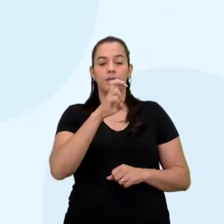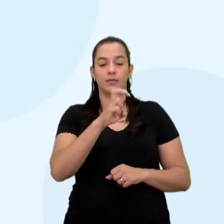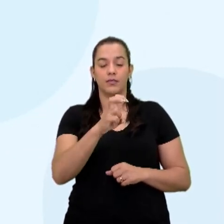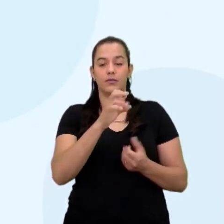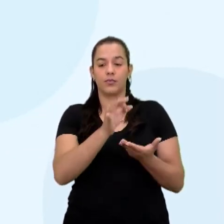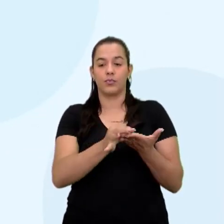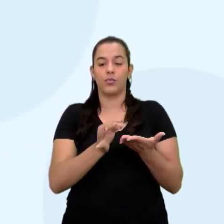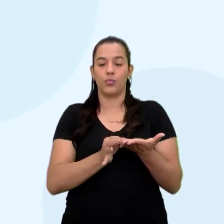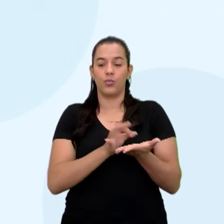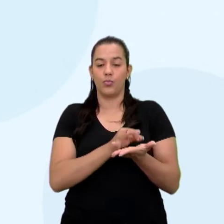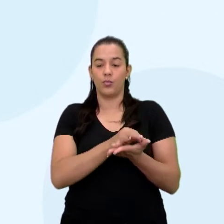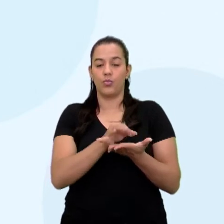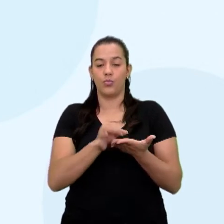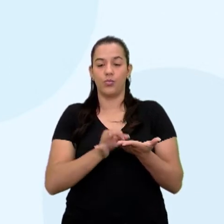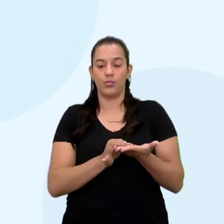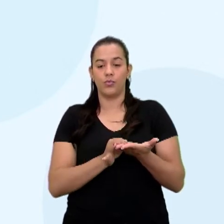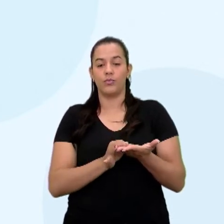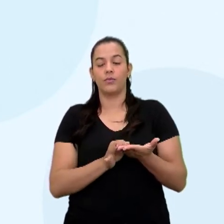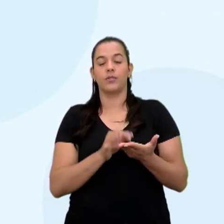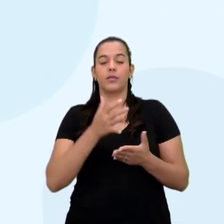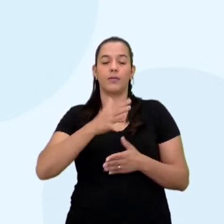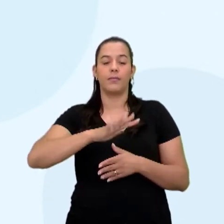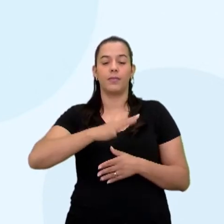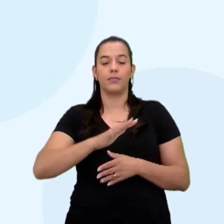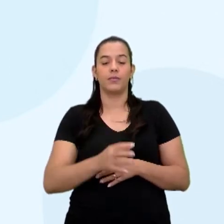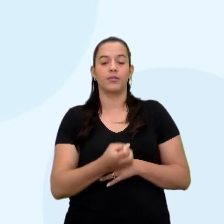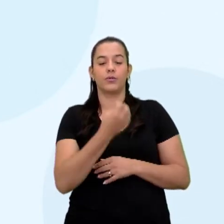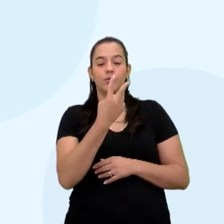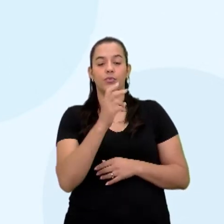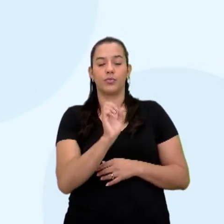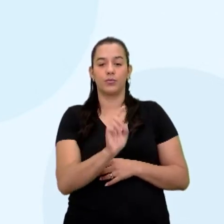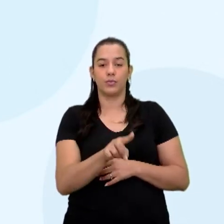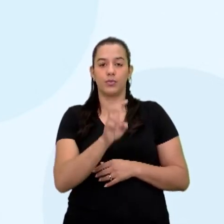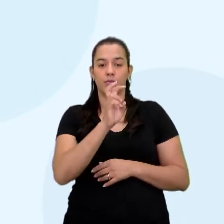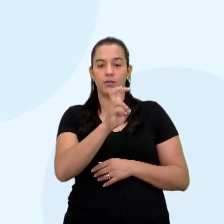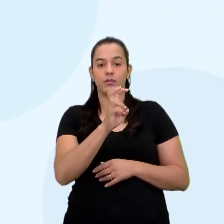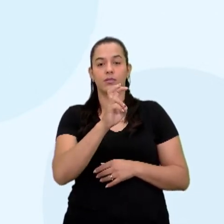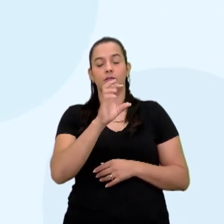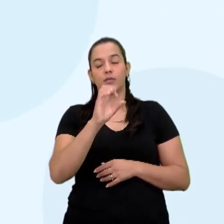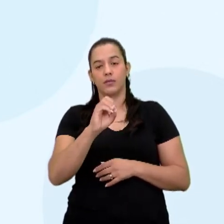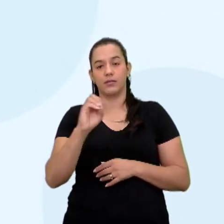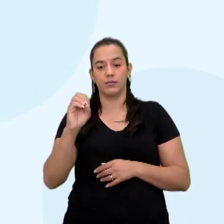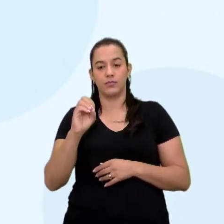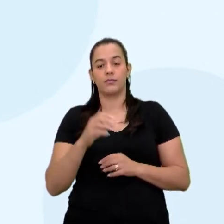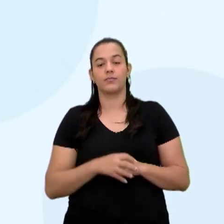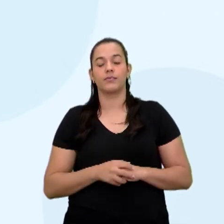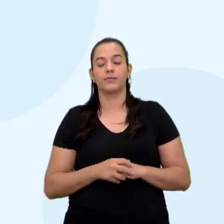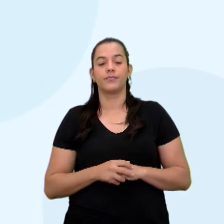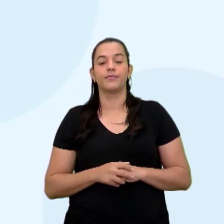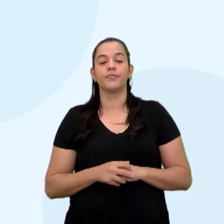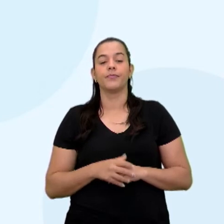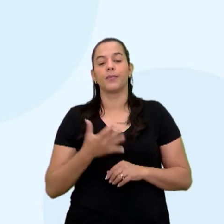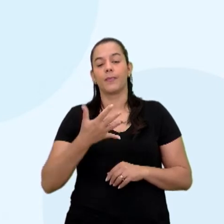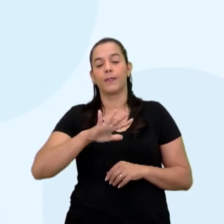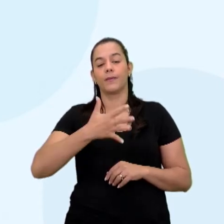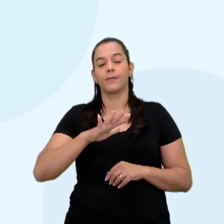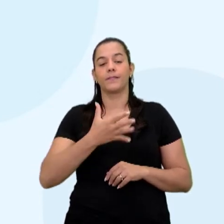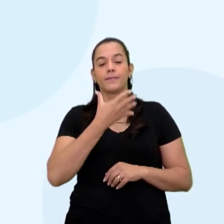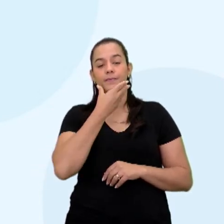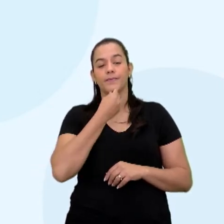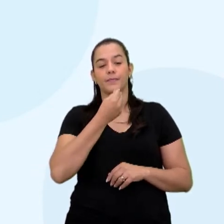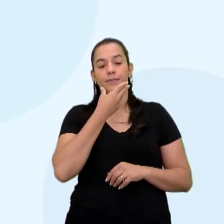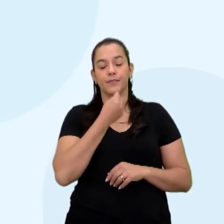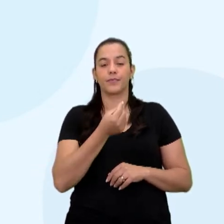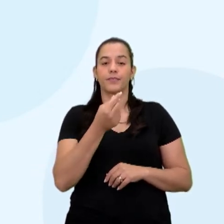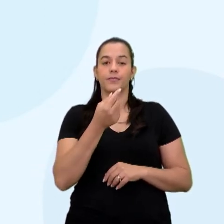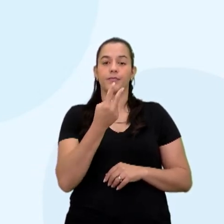que cada moeda, como equivale a 30, dá um valor aí de R$ 2.550 reais. Então, em média, o homem